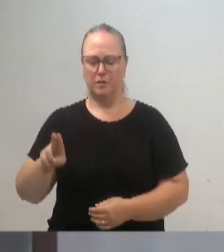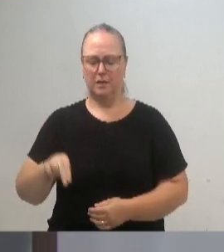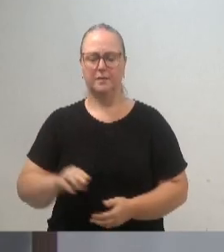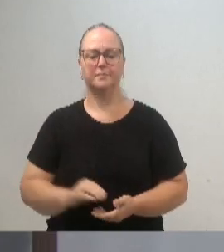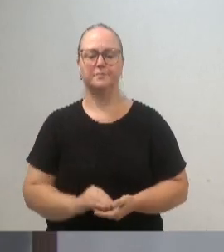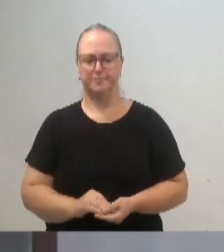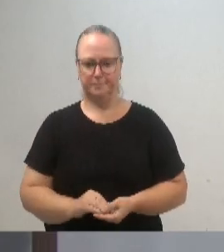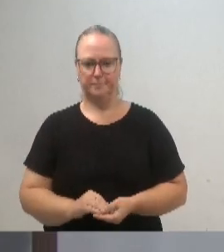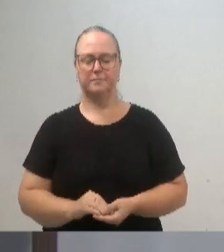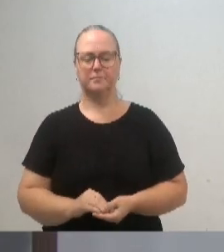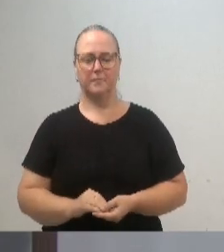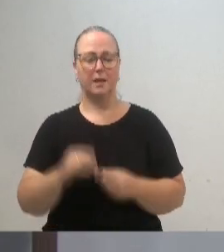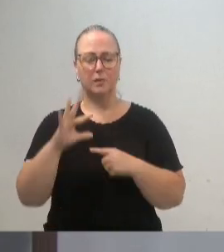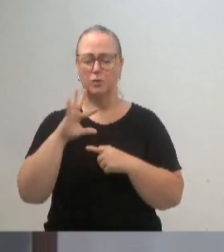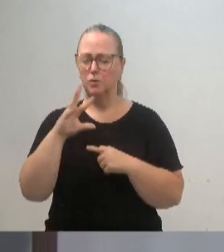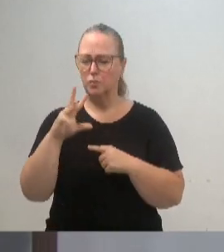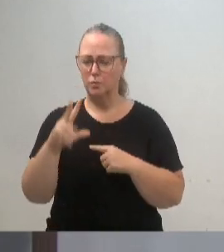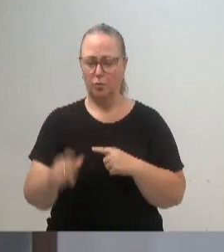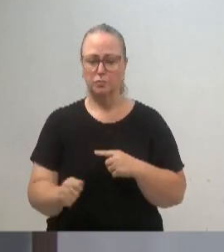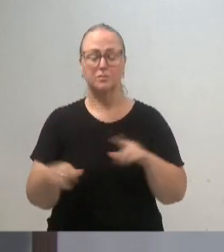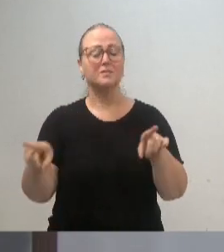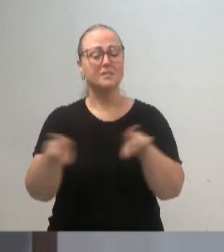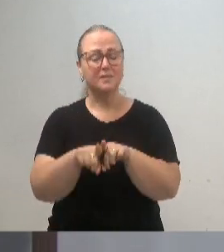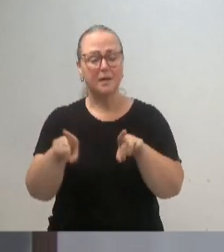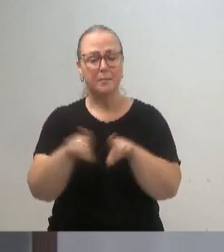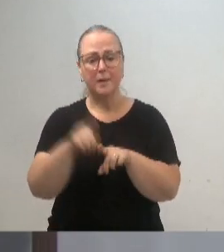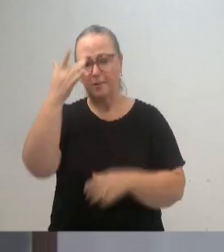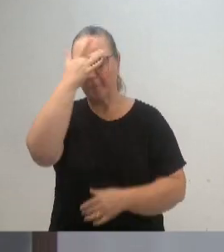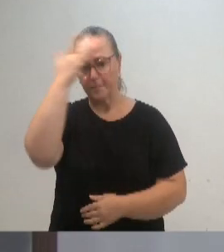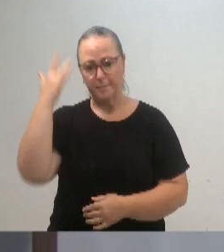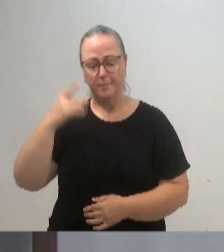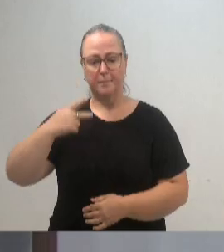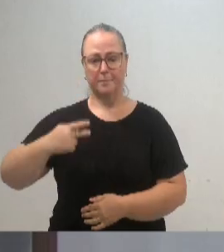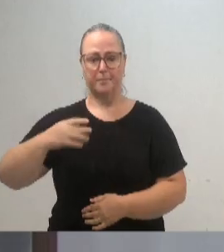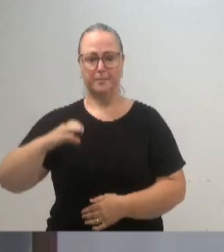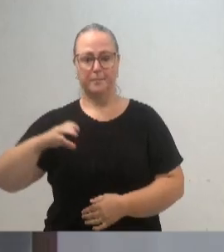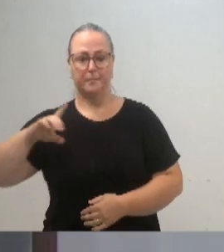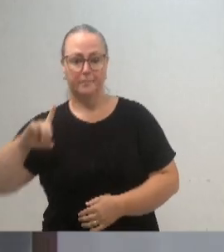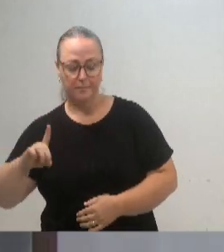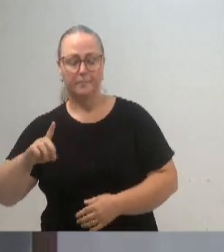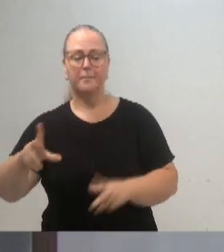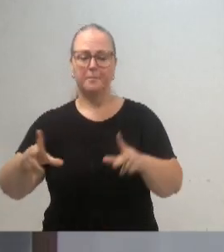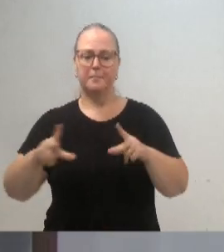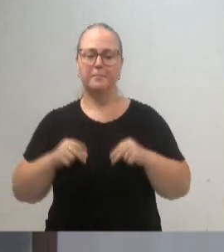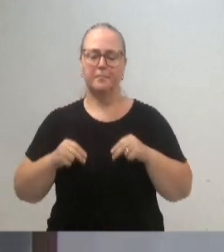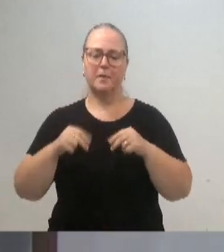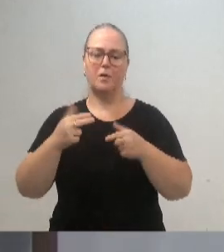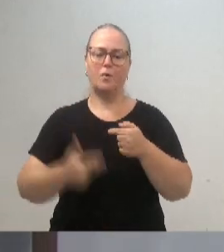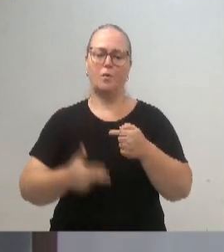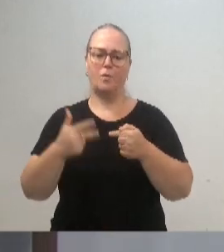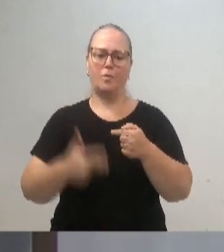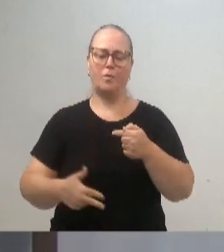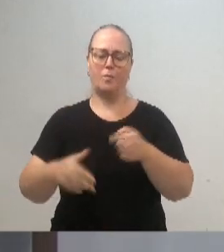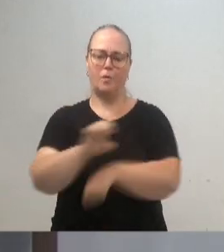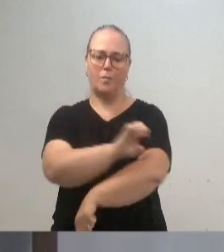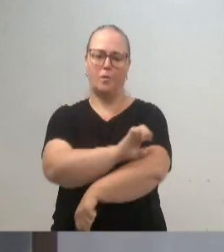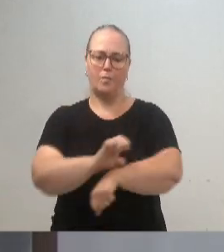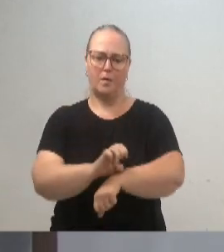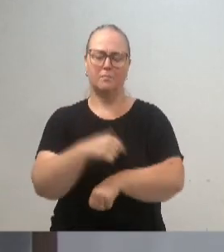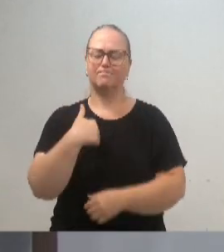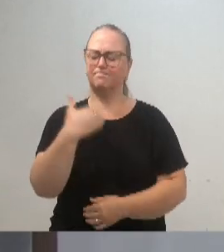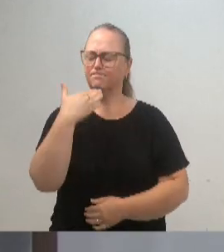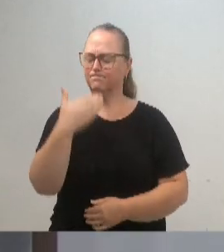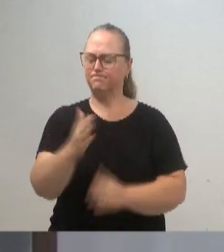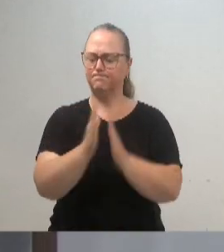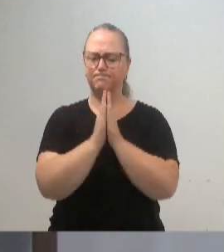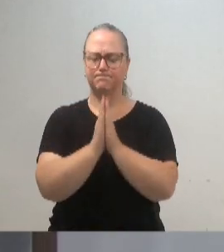exceção, inclusive, então, as pessoas com deficiência, merecem uma educação de qualidade. Isso é um pedido de socorro,